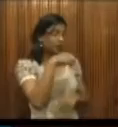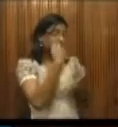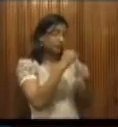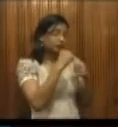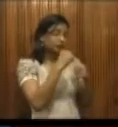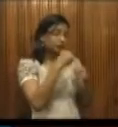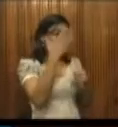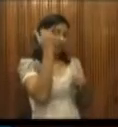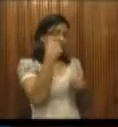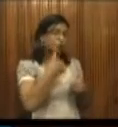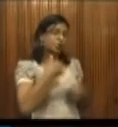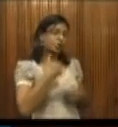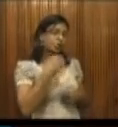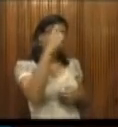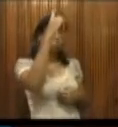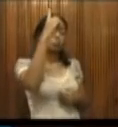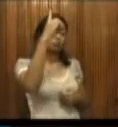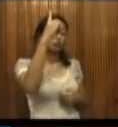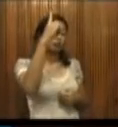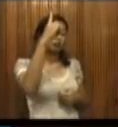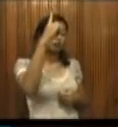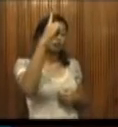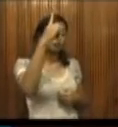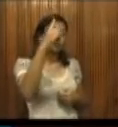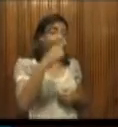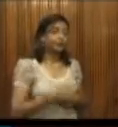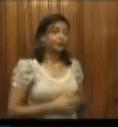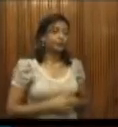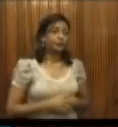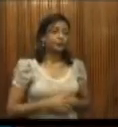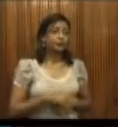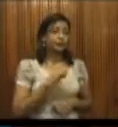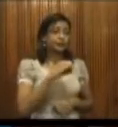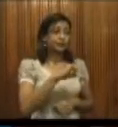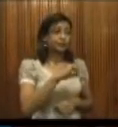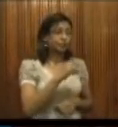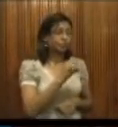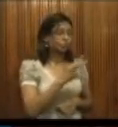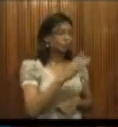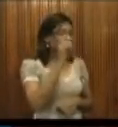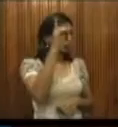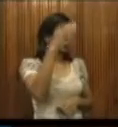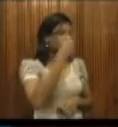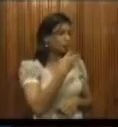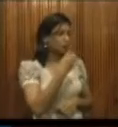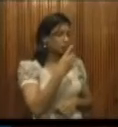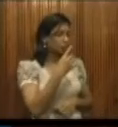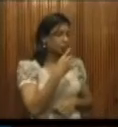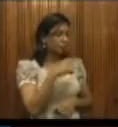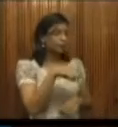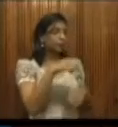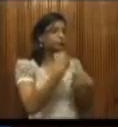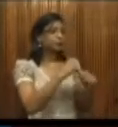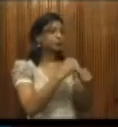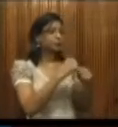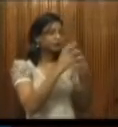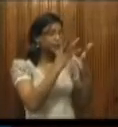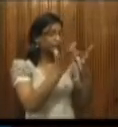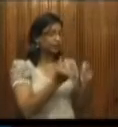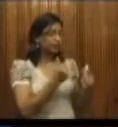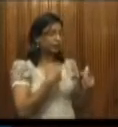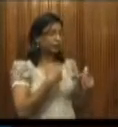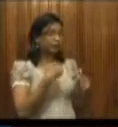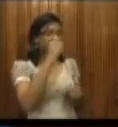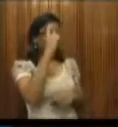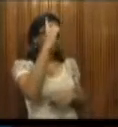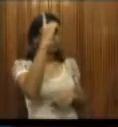sou Deus. Para você me chamar de bom e só Deus é bom, você precisa admitir que eu sou Deus. Porque Jesus mesmo,